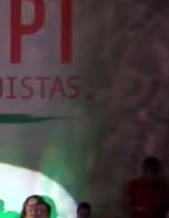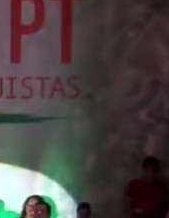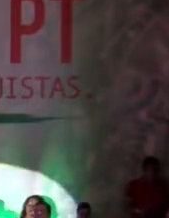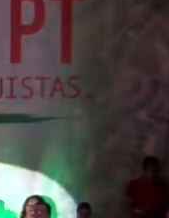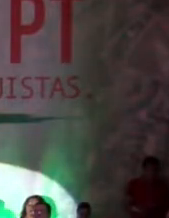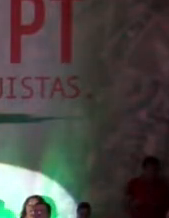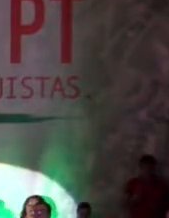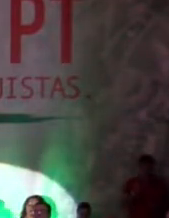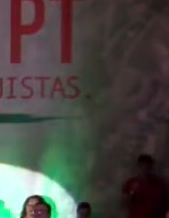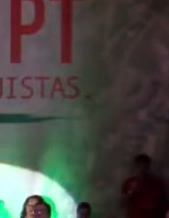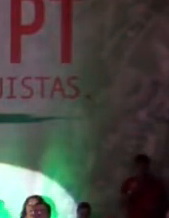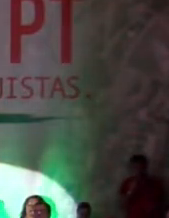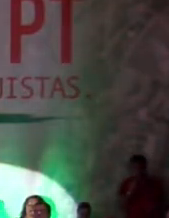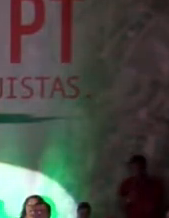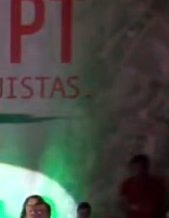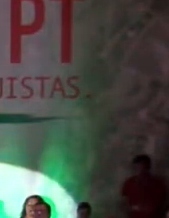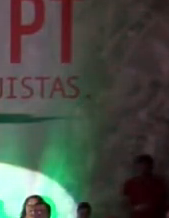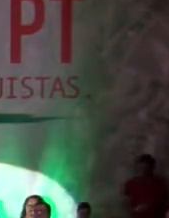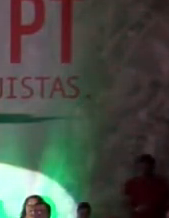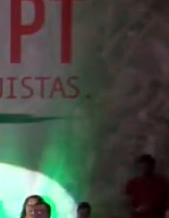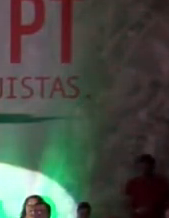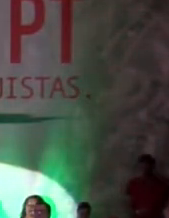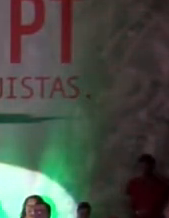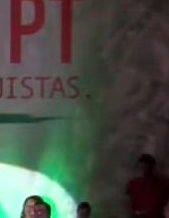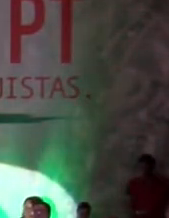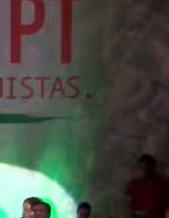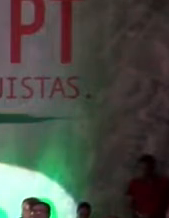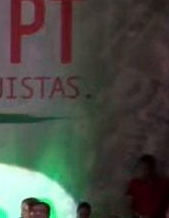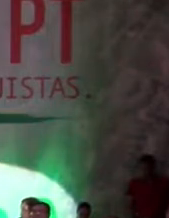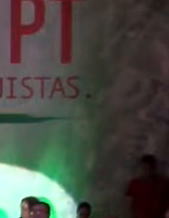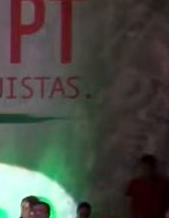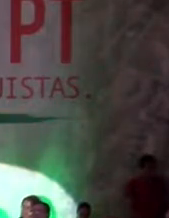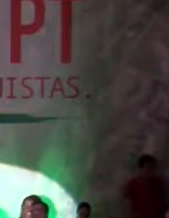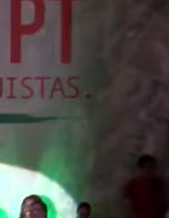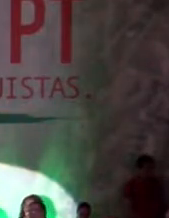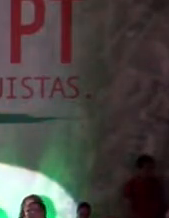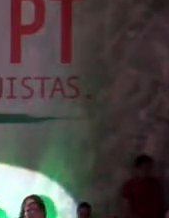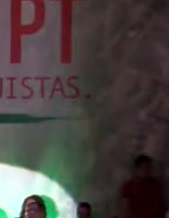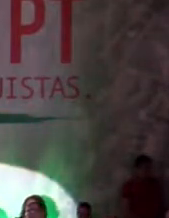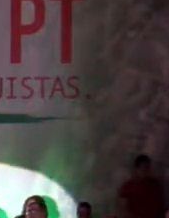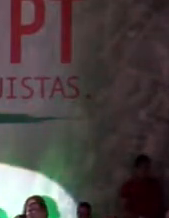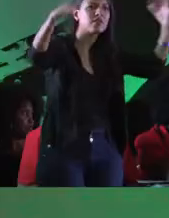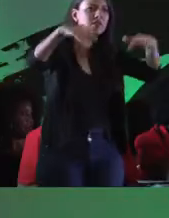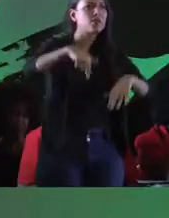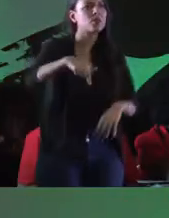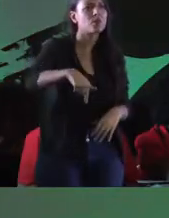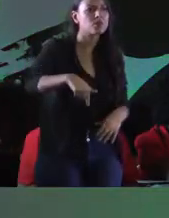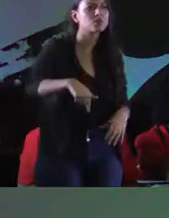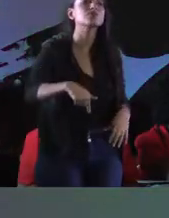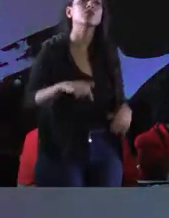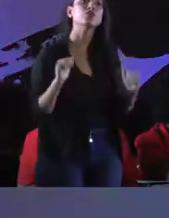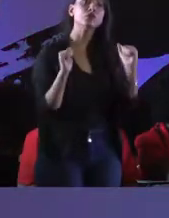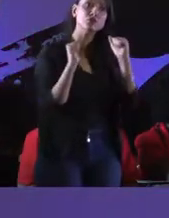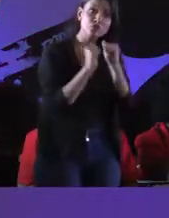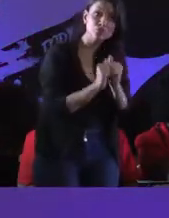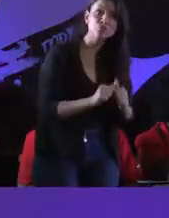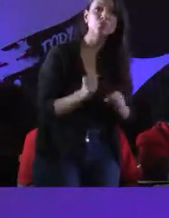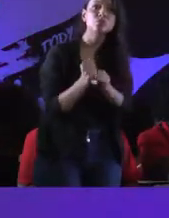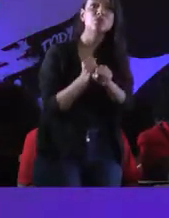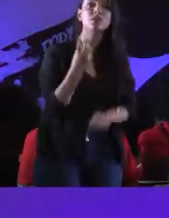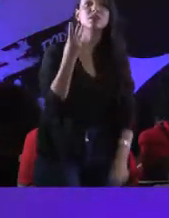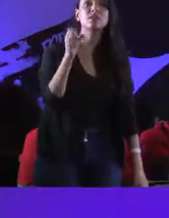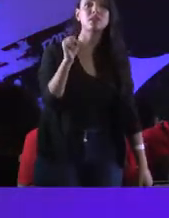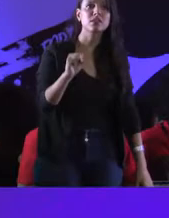muito carinhosa a cada companheiro, a cada companheira que está aqui hoje, comemorando conosco os